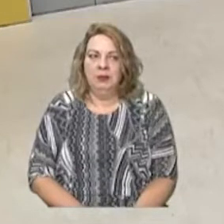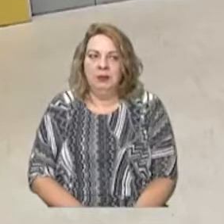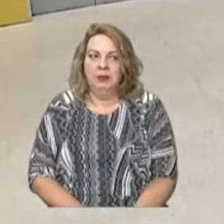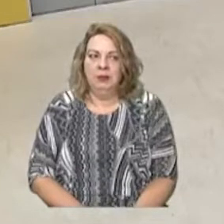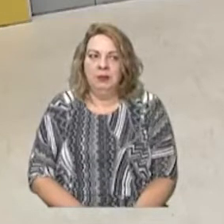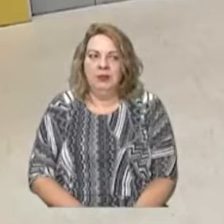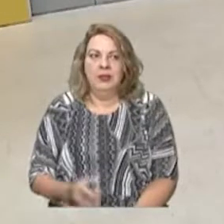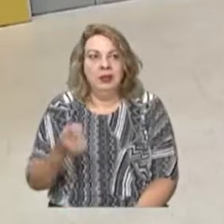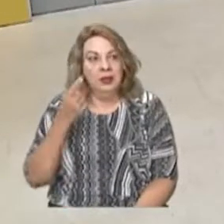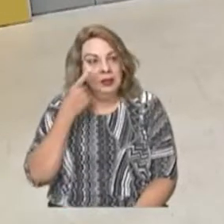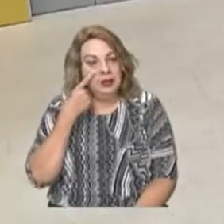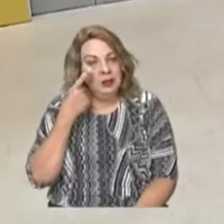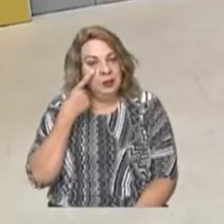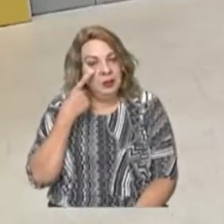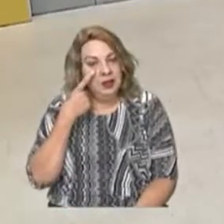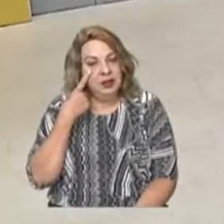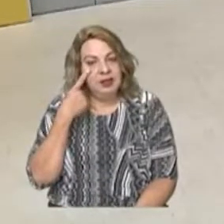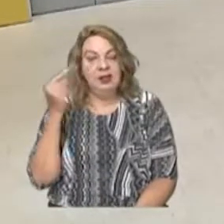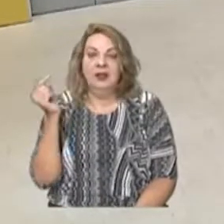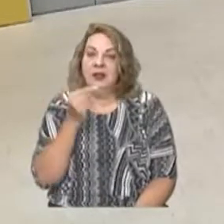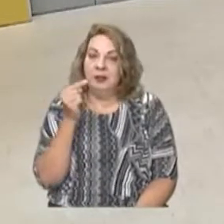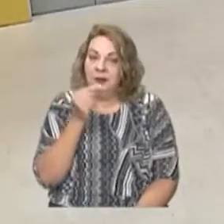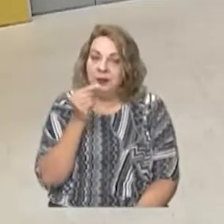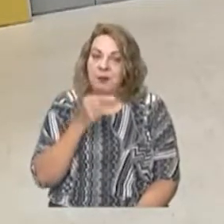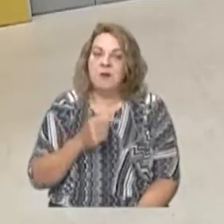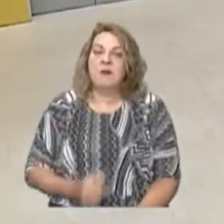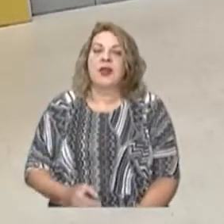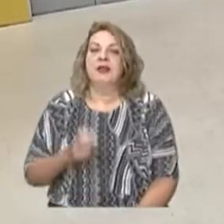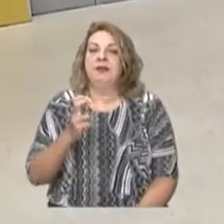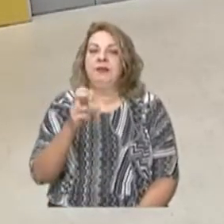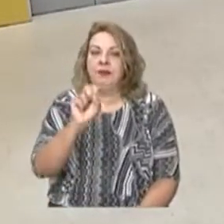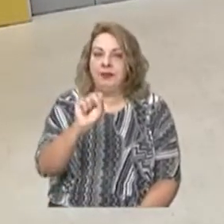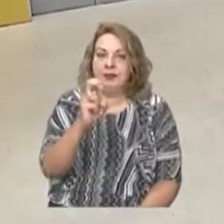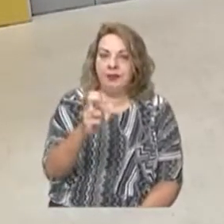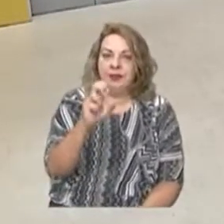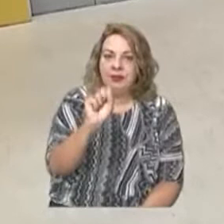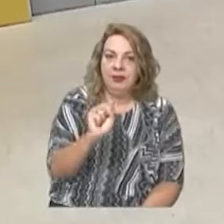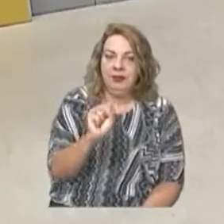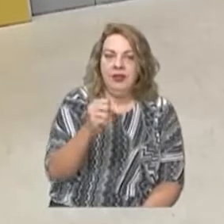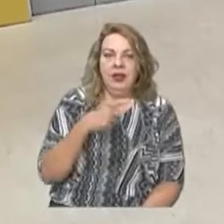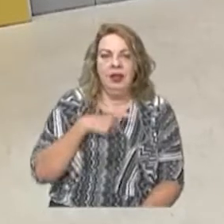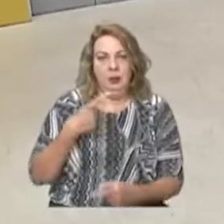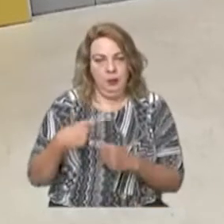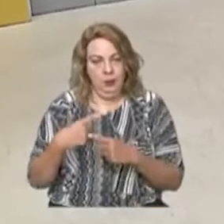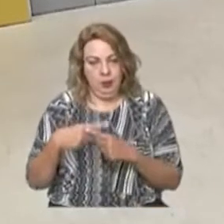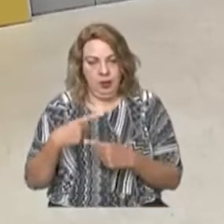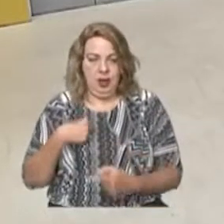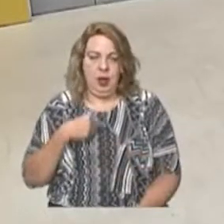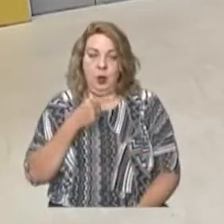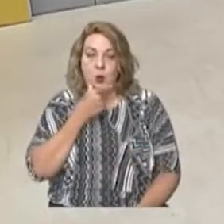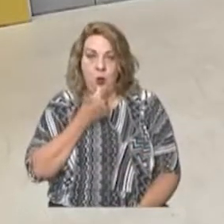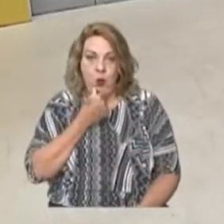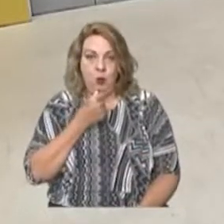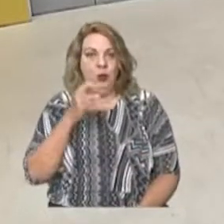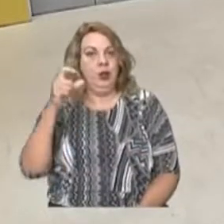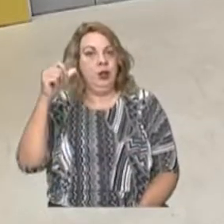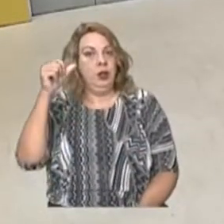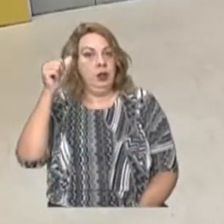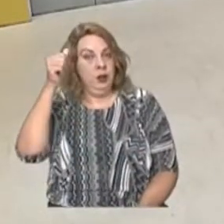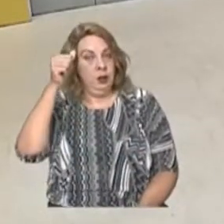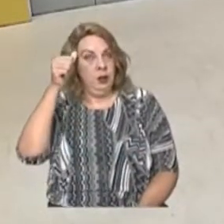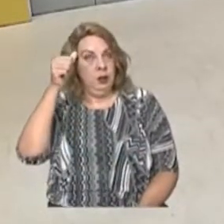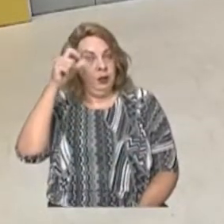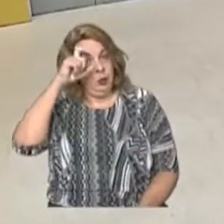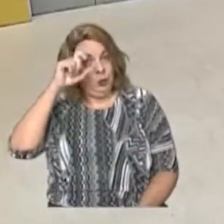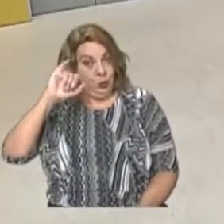você confere, eu chamo e você confere. 58, define, Jaque, 58. 10 títulos